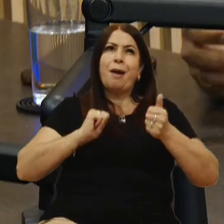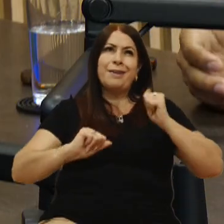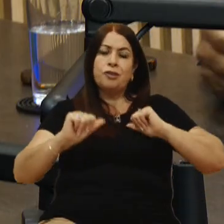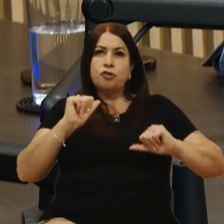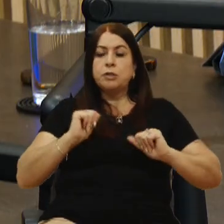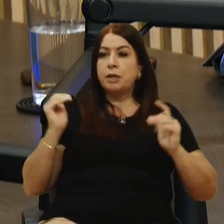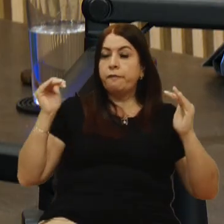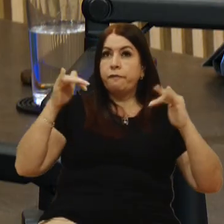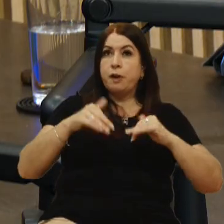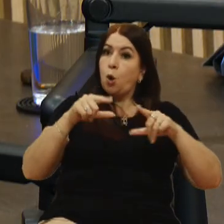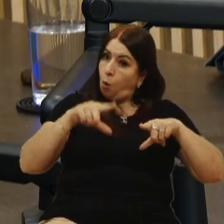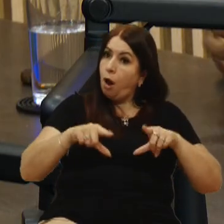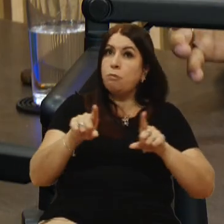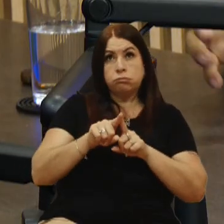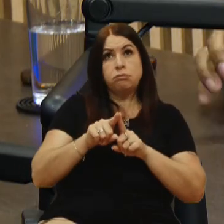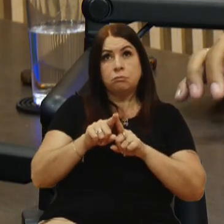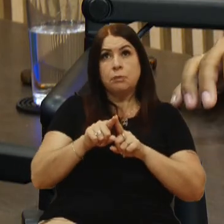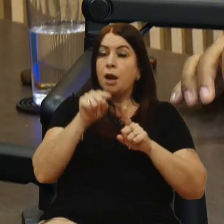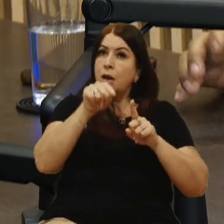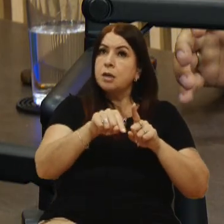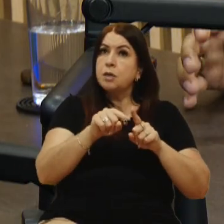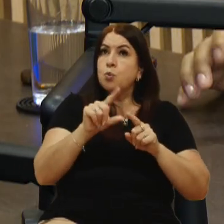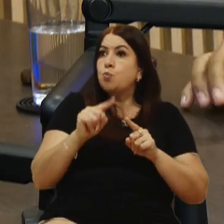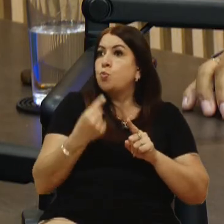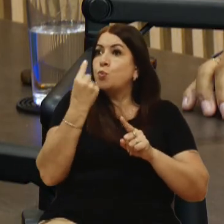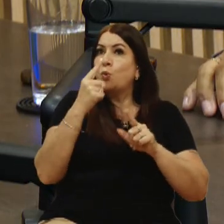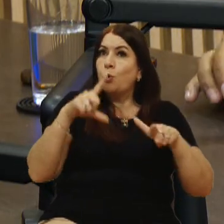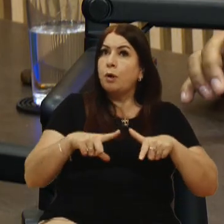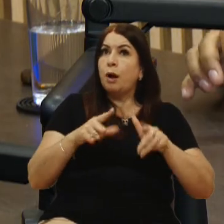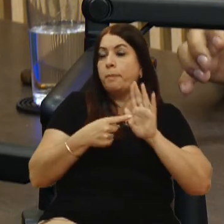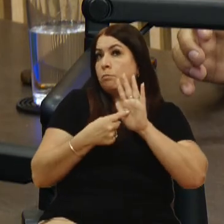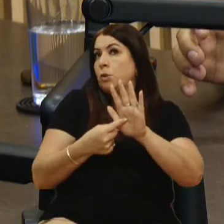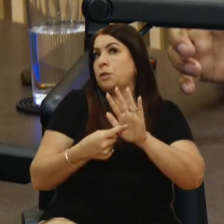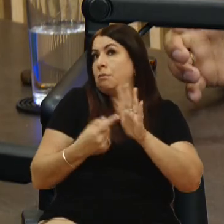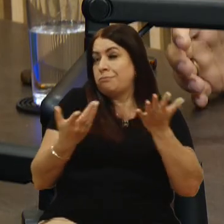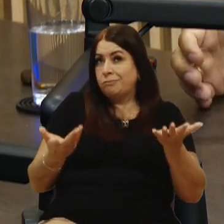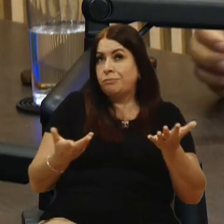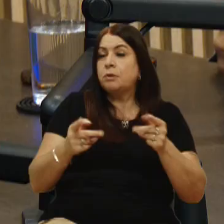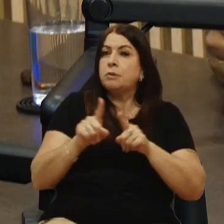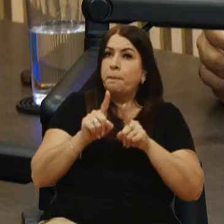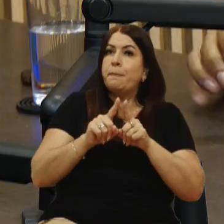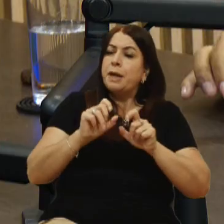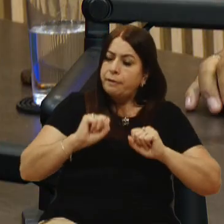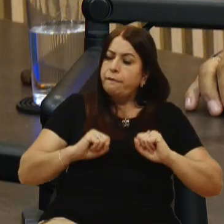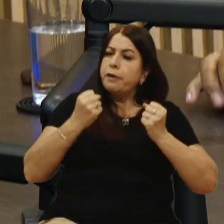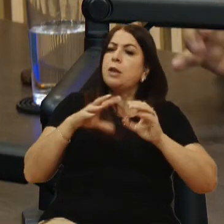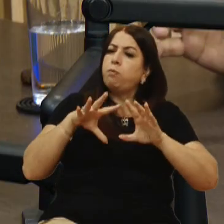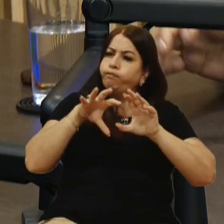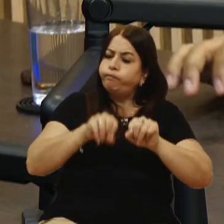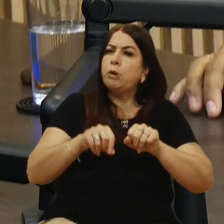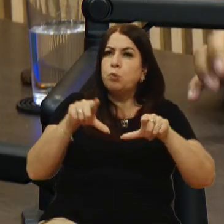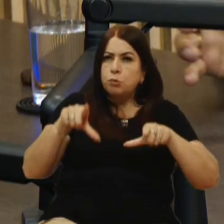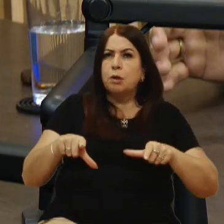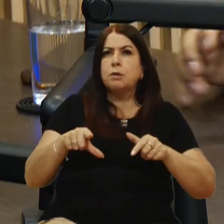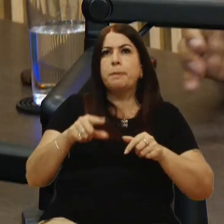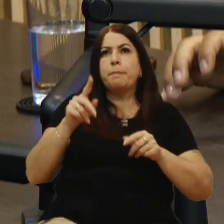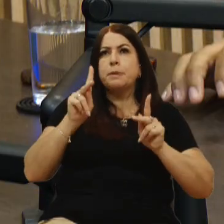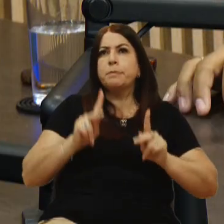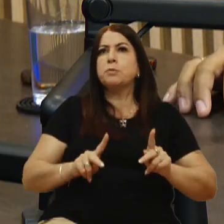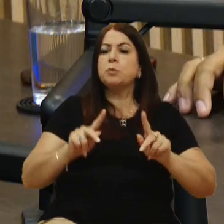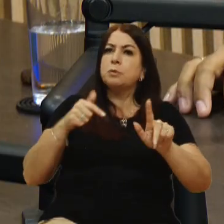vêm, artistas locais que muitas vezes é ali o único local que eles têm para se apresentar. Então, a gente defende a ocupação de espaços pelas pessoas,